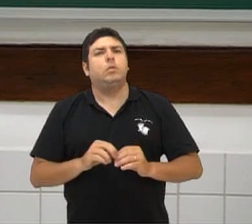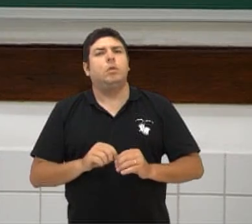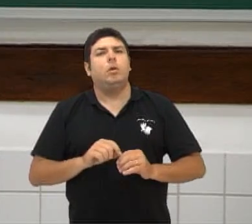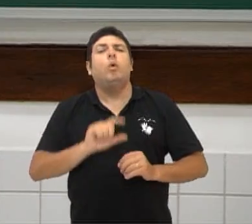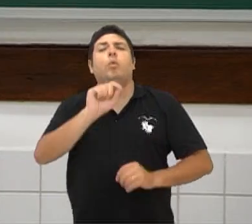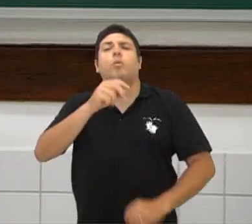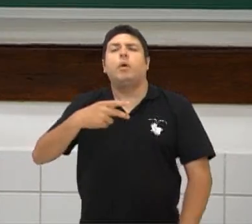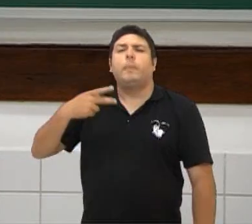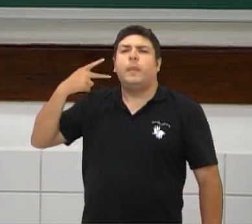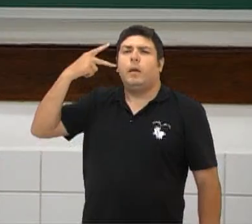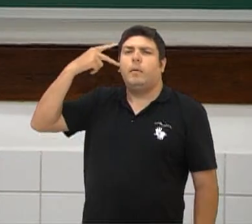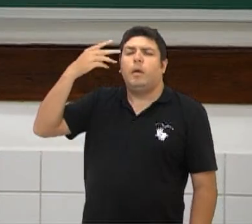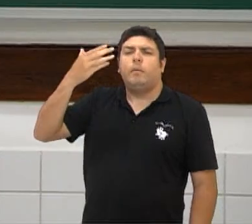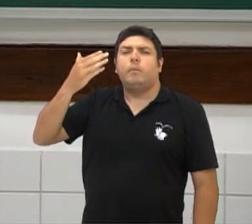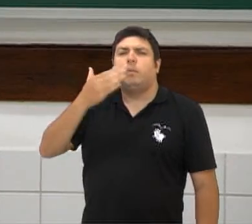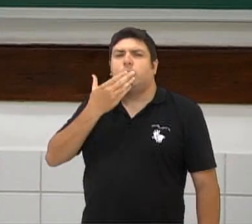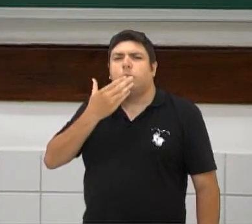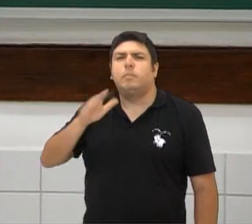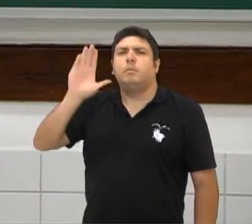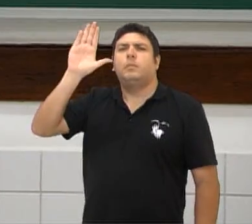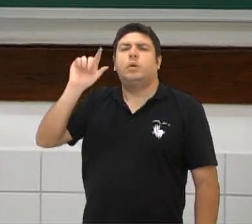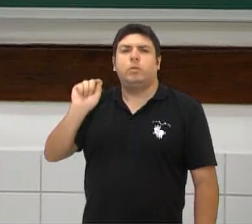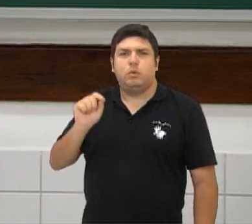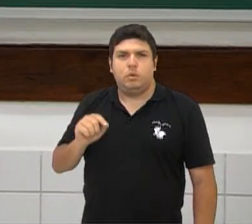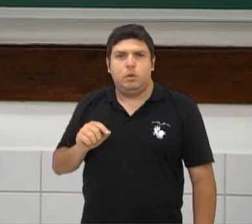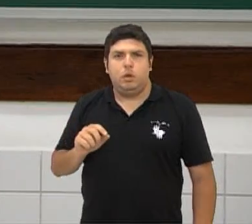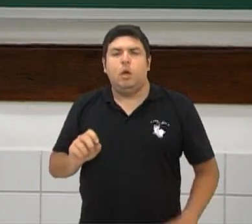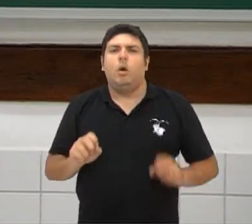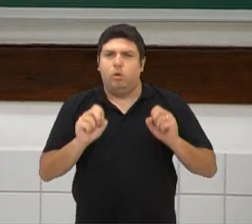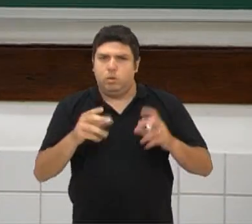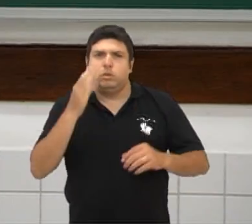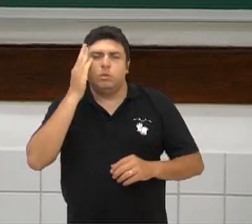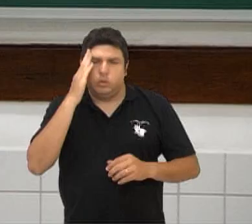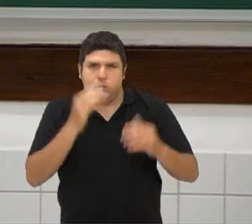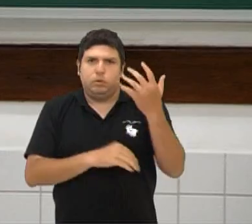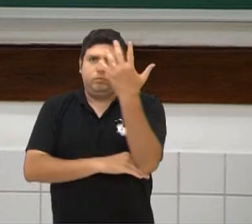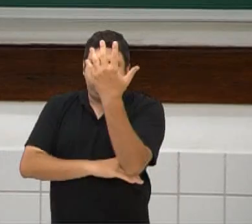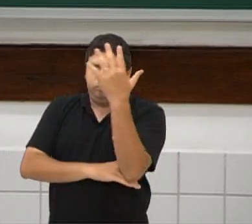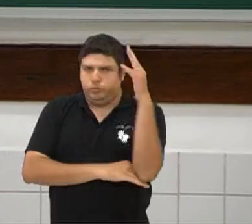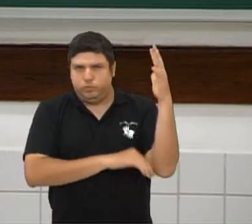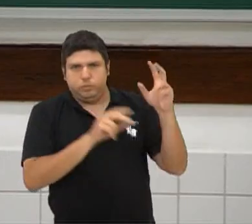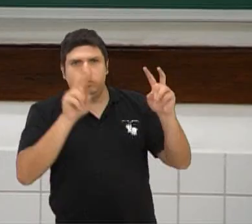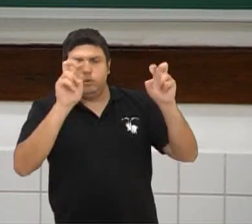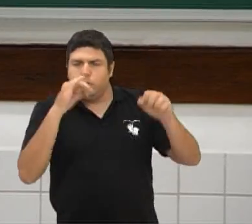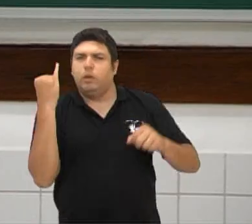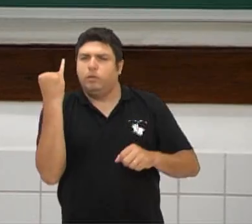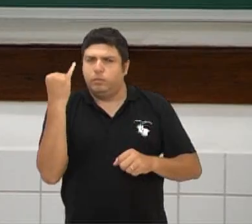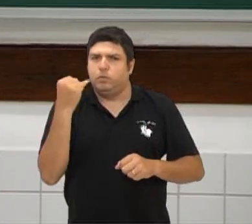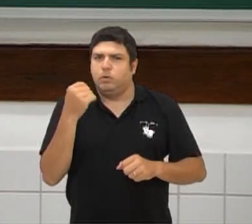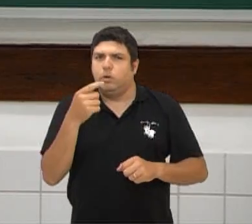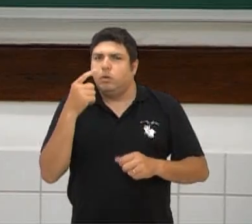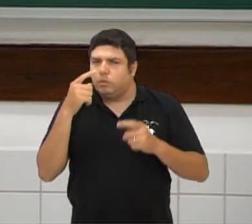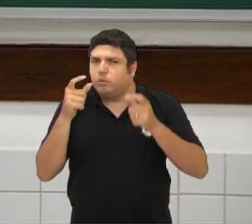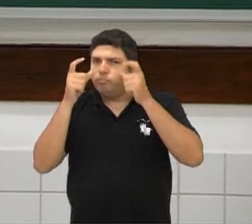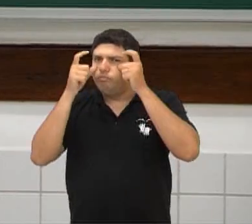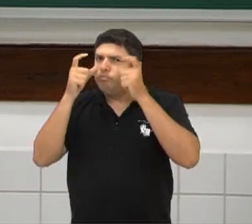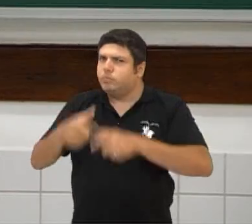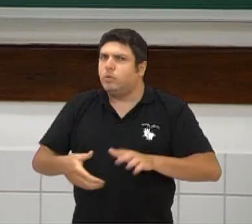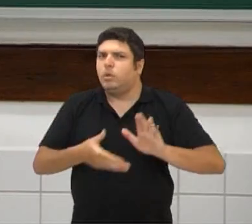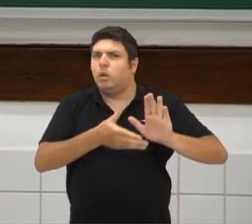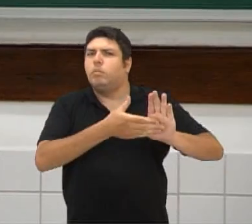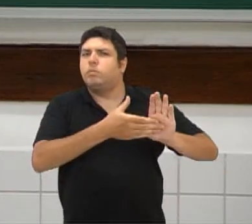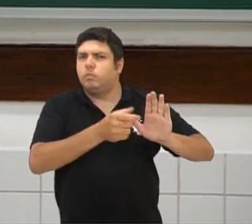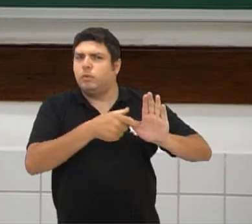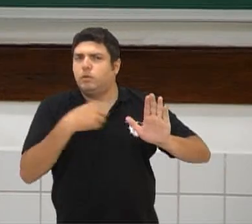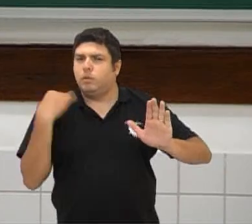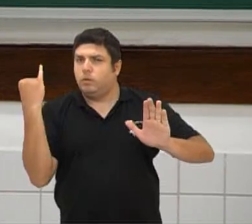para a gente? Estão pensando em questões ambientais? A gente está vendo que questão ambiental é muito importante. Então, prestem atenção nessas propostas, porque elas são bem importantes para as nossas